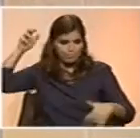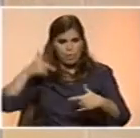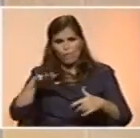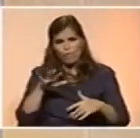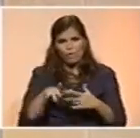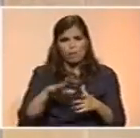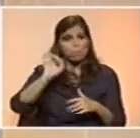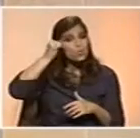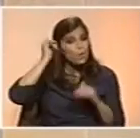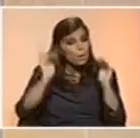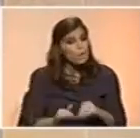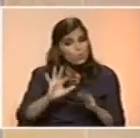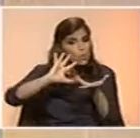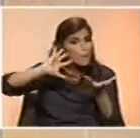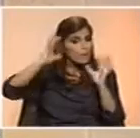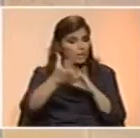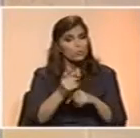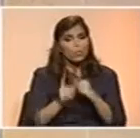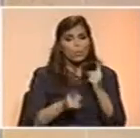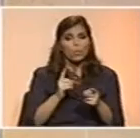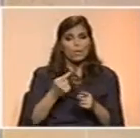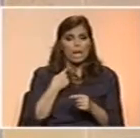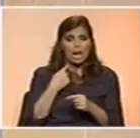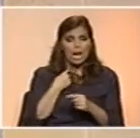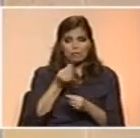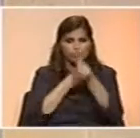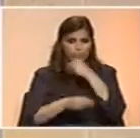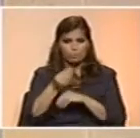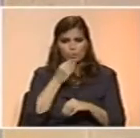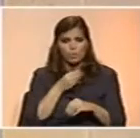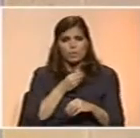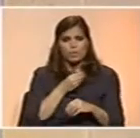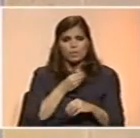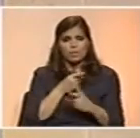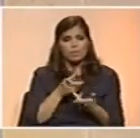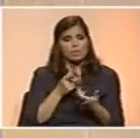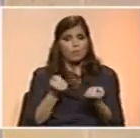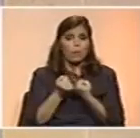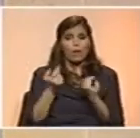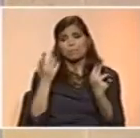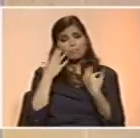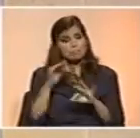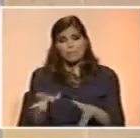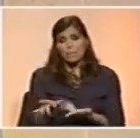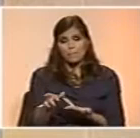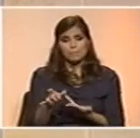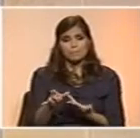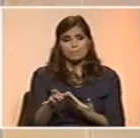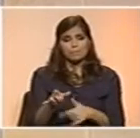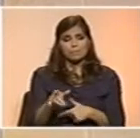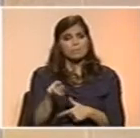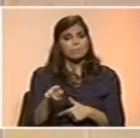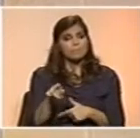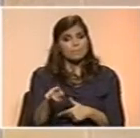prejudico menos o ambiente do que se for carnívoro e andar, por exemplo, num híbrido. Ou seja, se nós mudarmos a